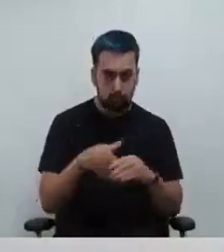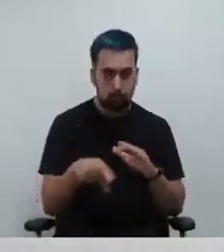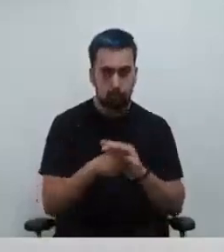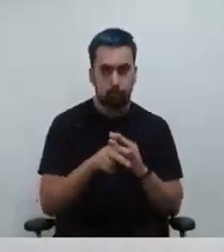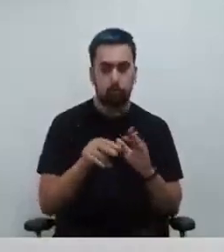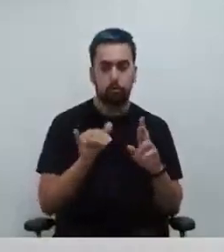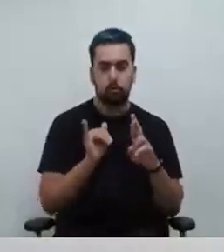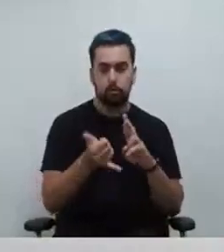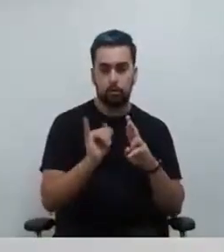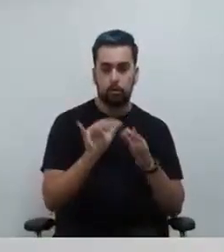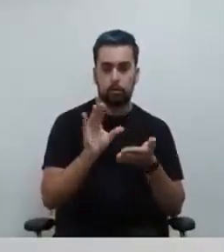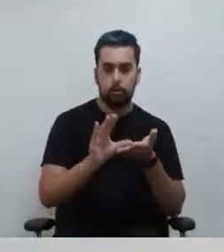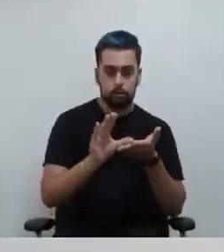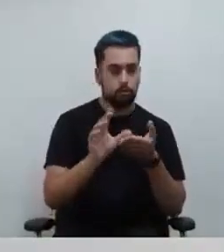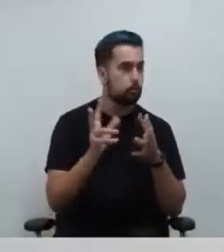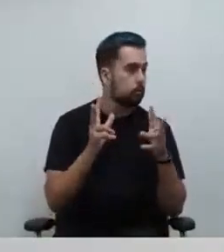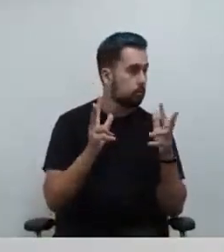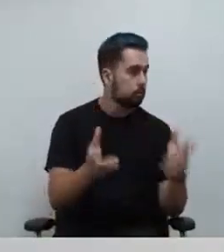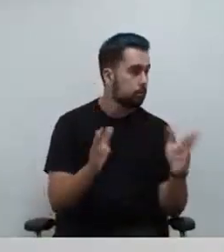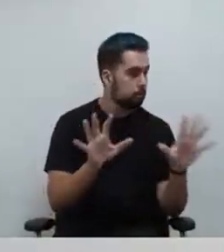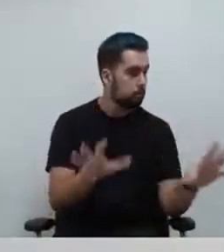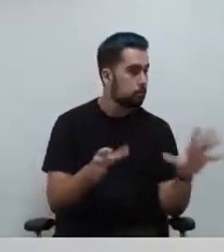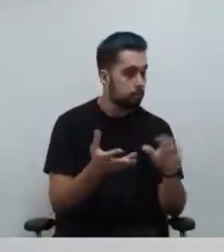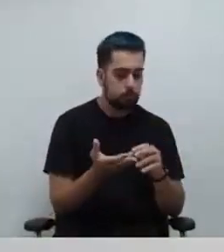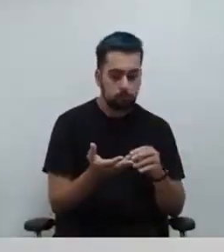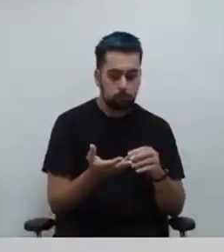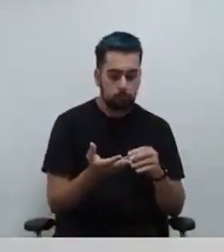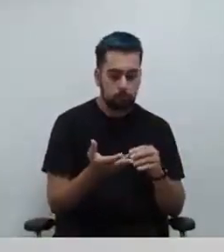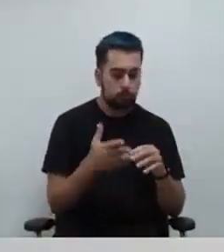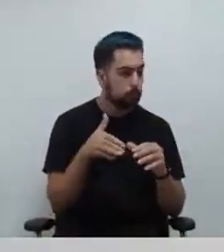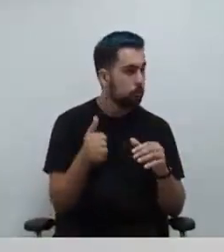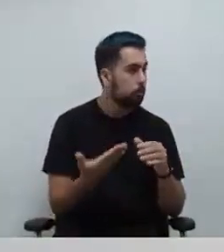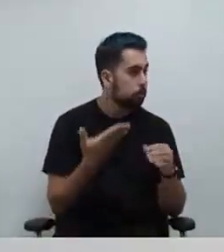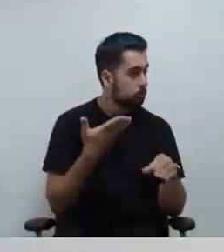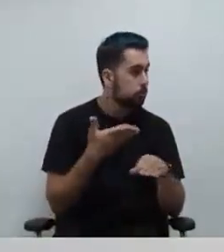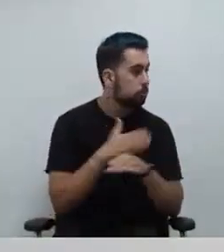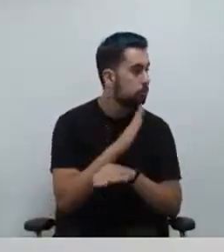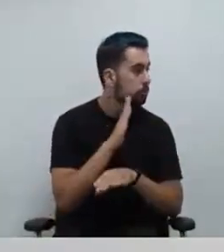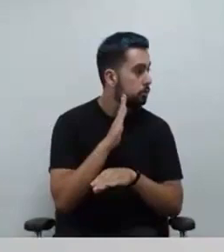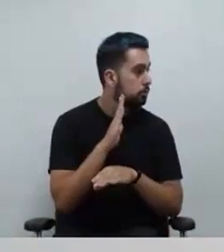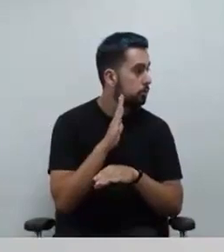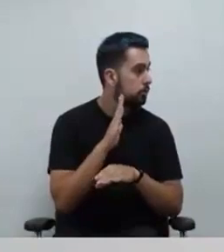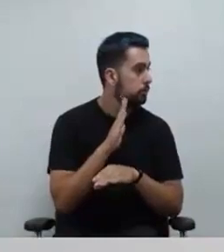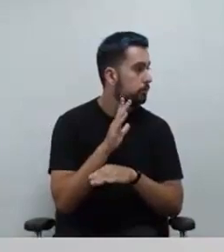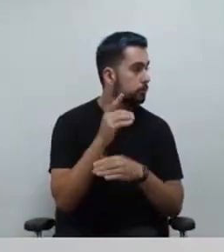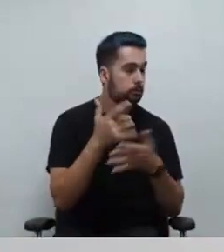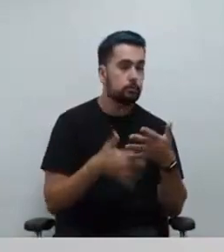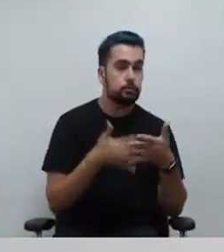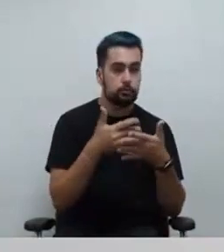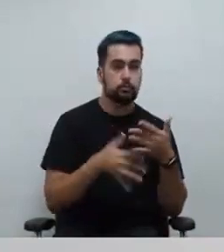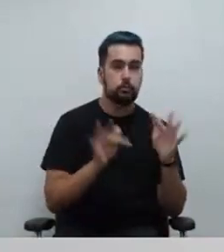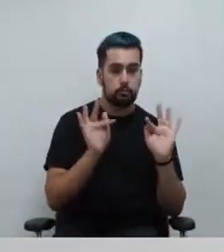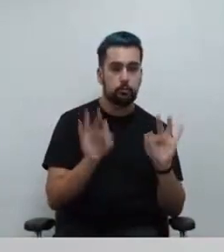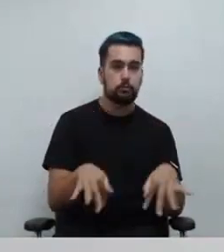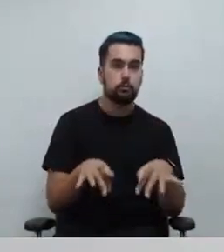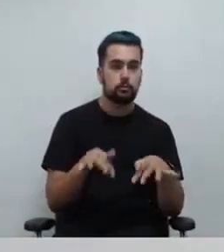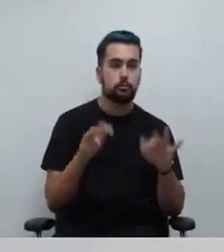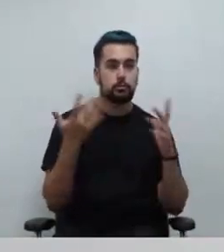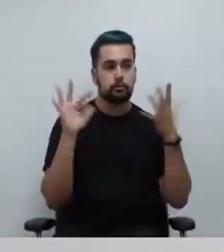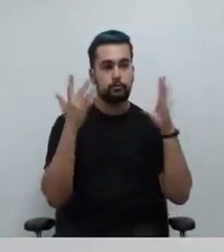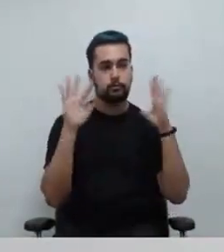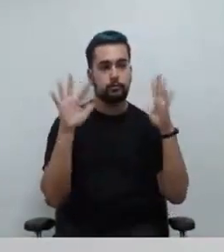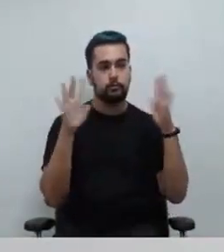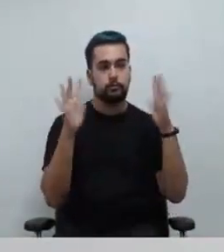relator permaneçam como estão. Então, aprovada, então, a lista final, a homologação